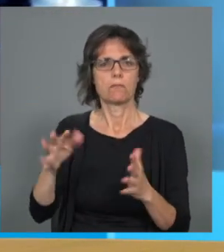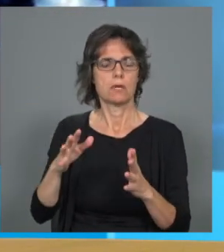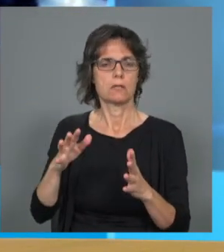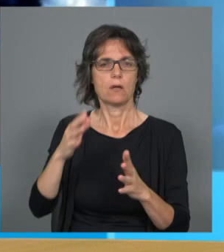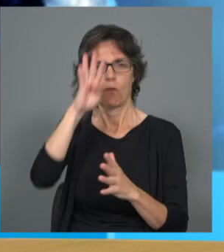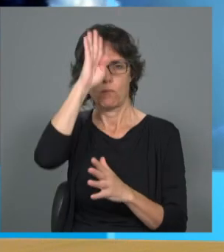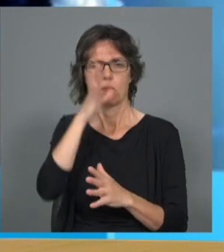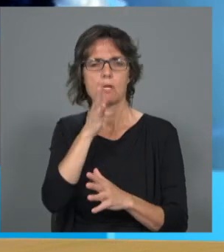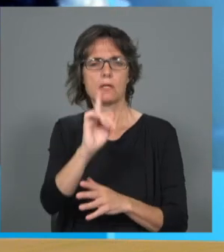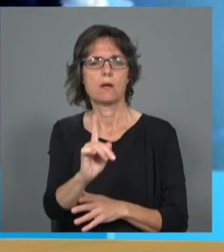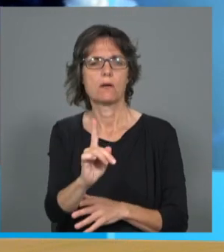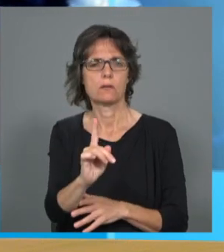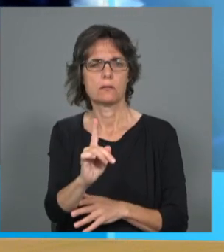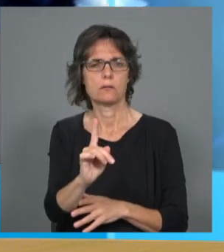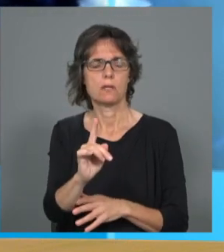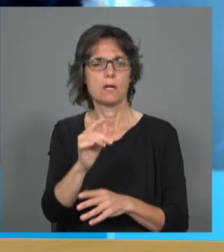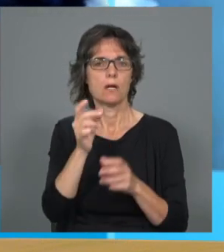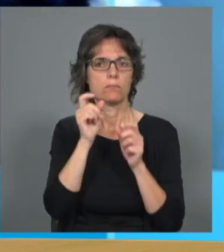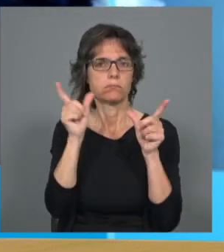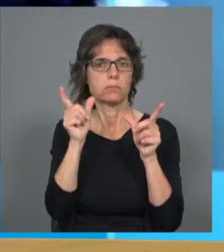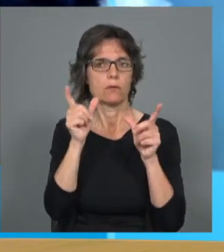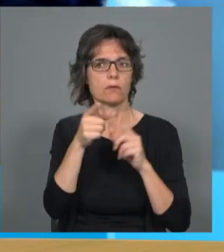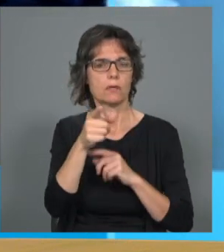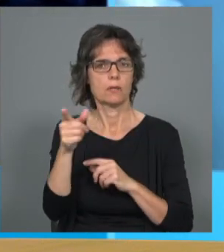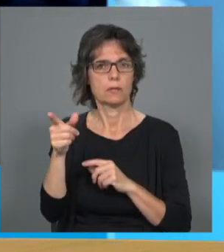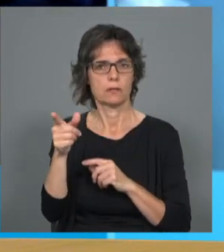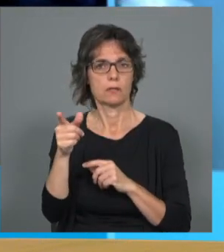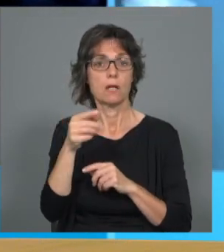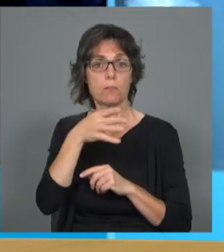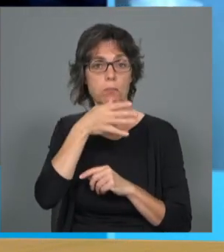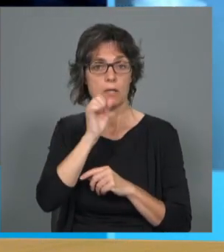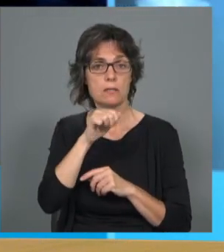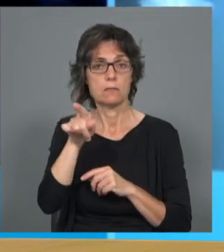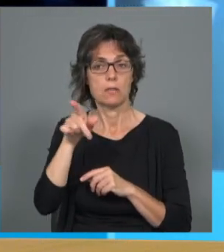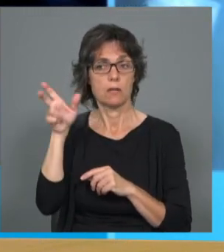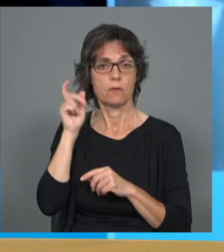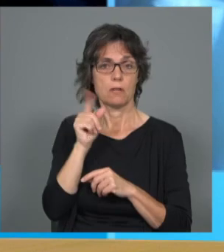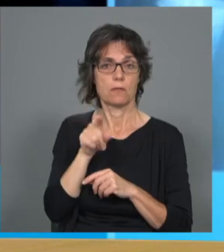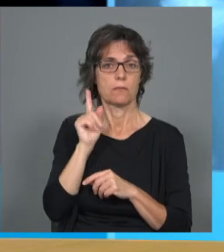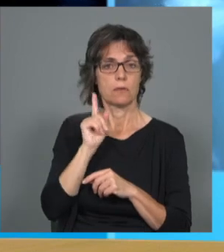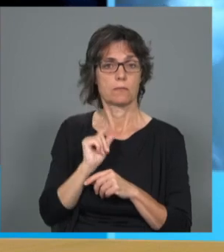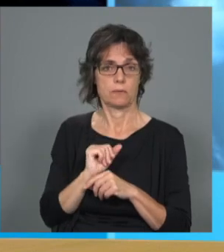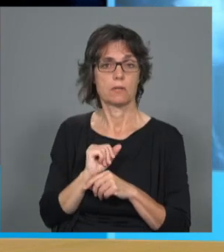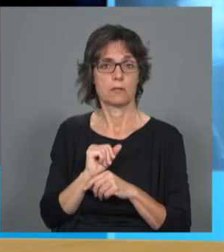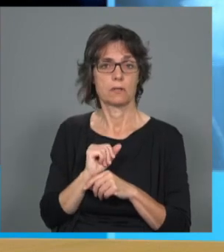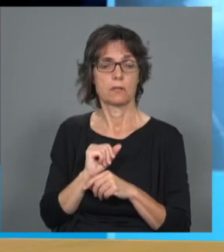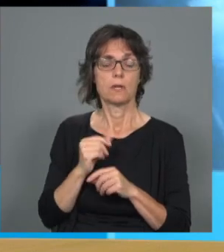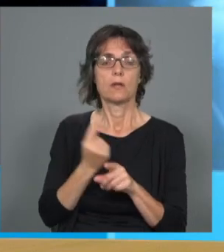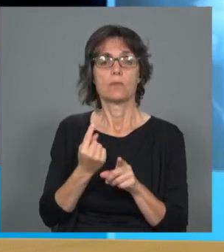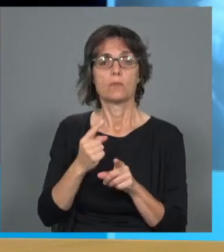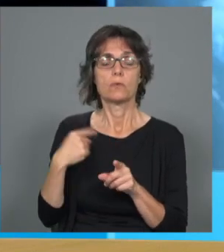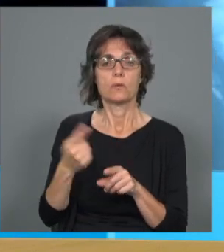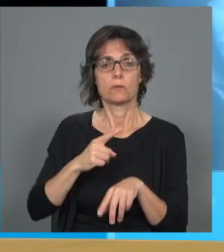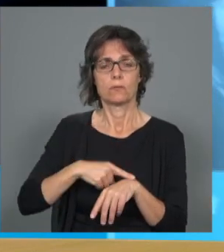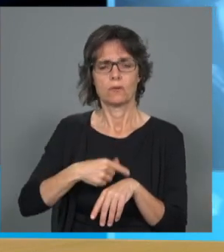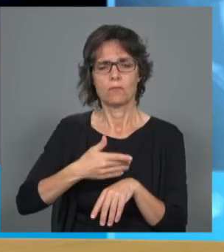Papa nos deixa é, mais uma vez, um sinal de que ele está perfeitamente consciente dos dramas e das exigências deste tempo que